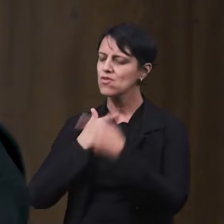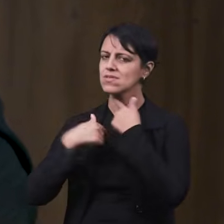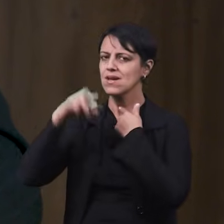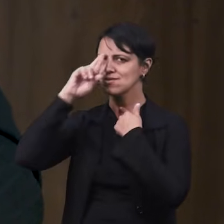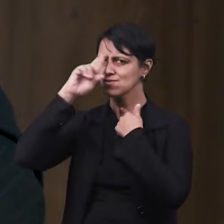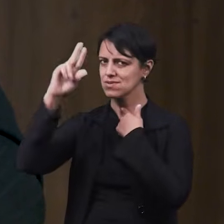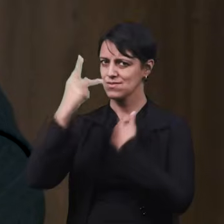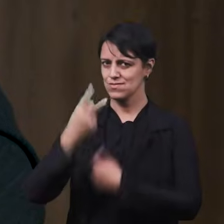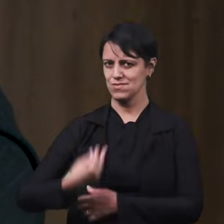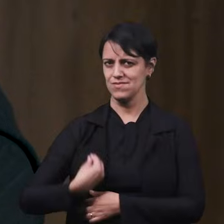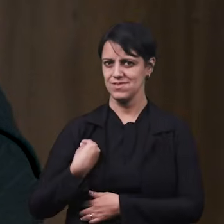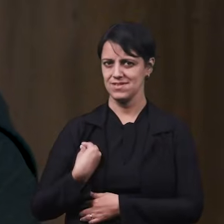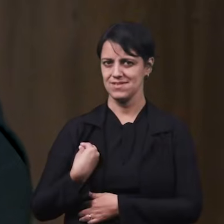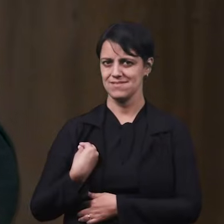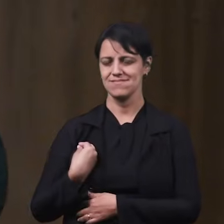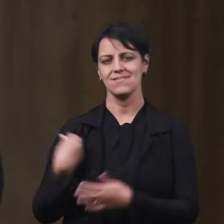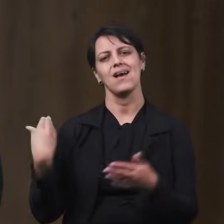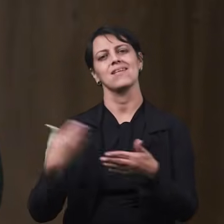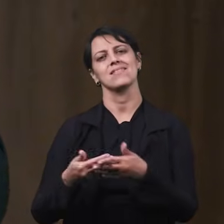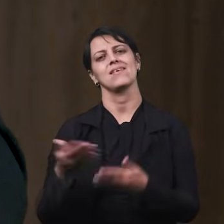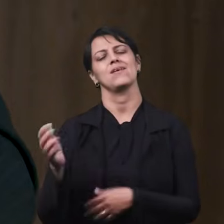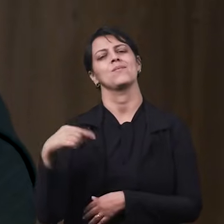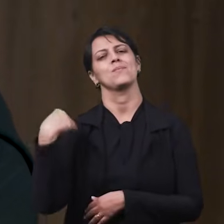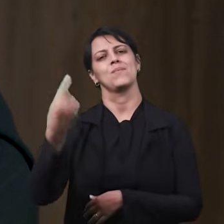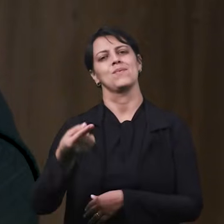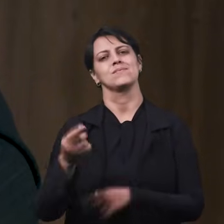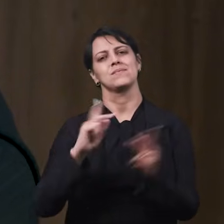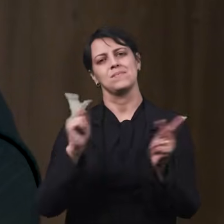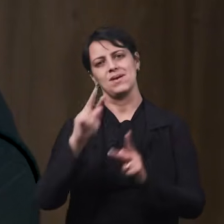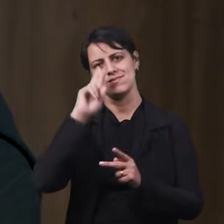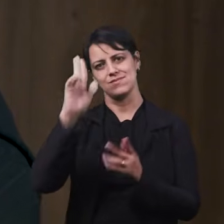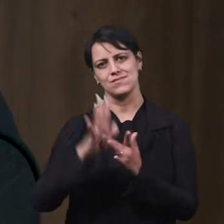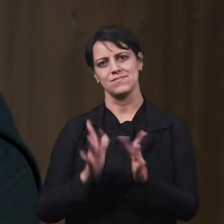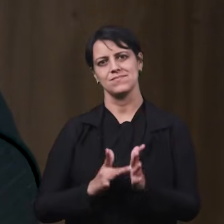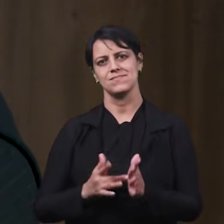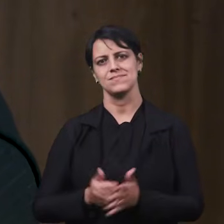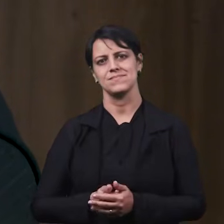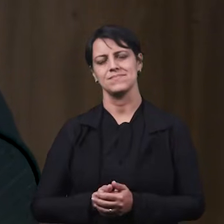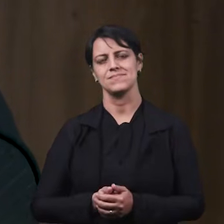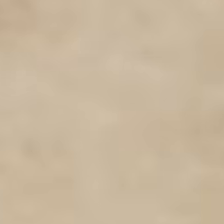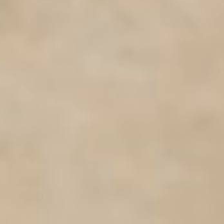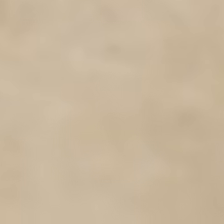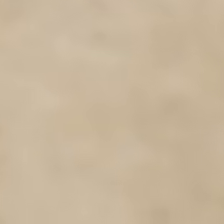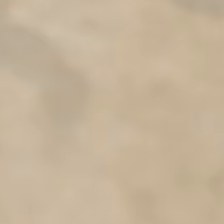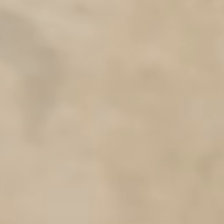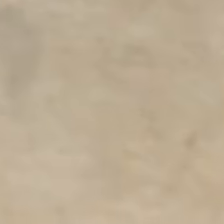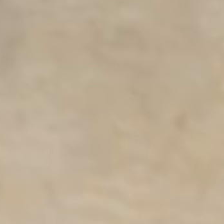propósito de Deus na sua vida. Até o próximo episódio. A paz do Senhor Jesus.